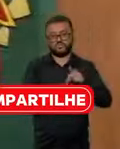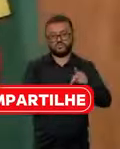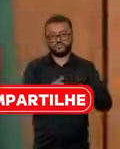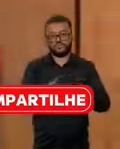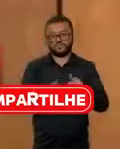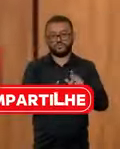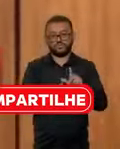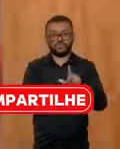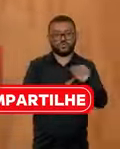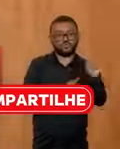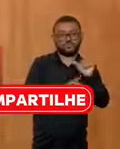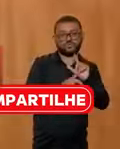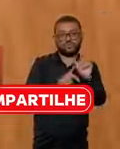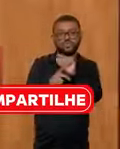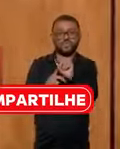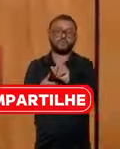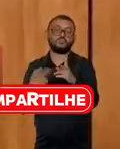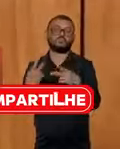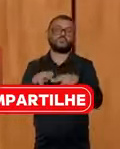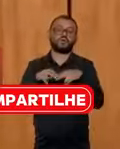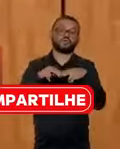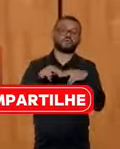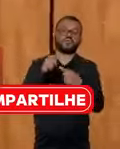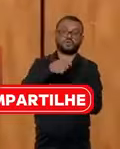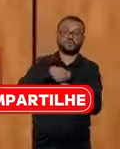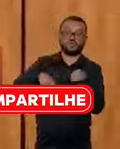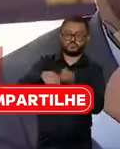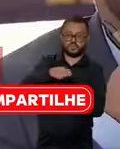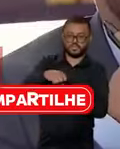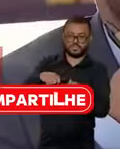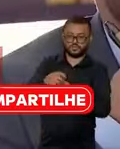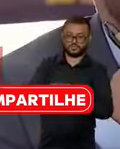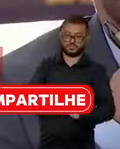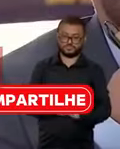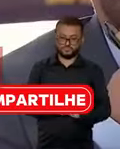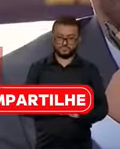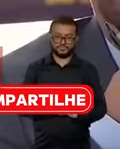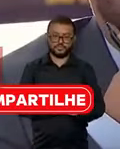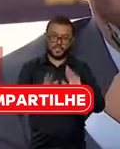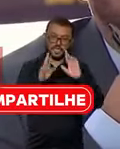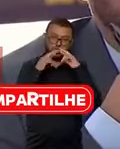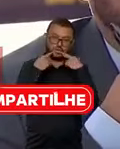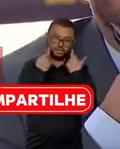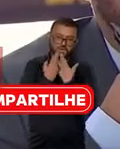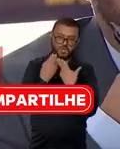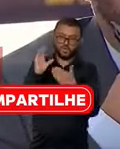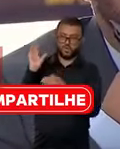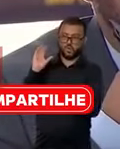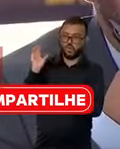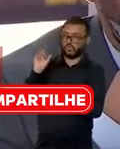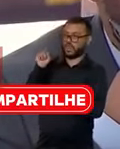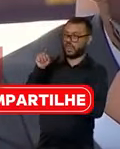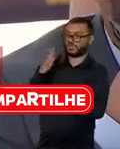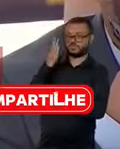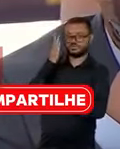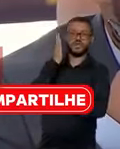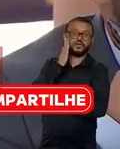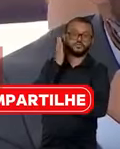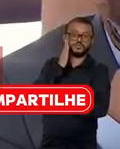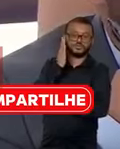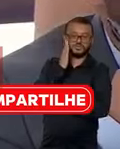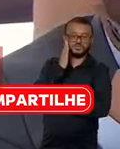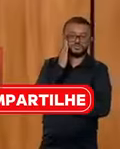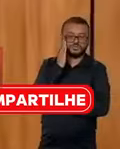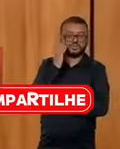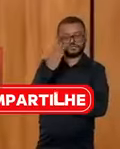pela situação econômica. Com relação à reunião da Colômbia, veja, eu sei